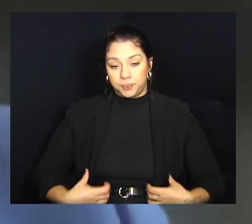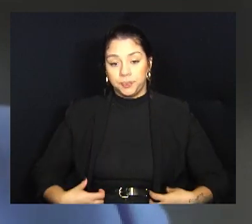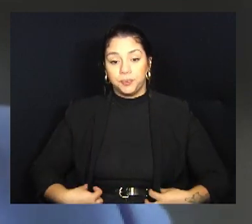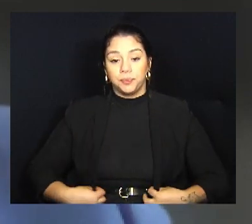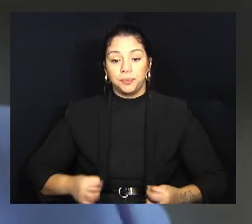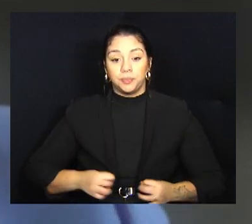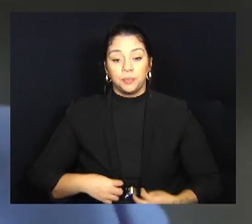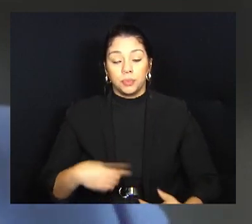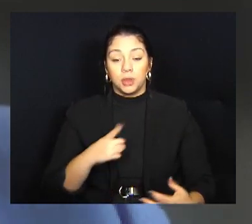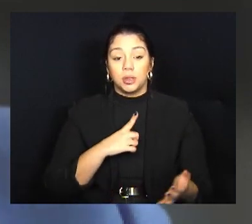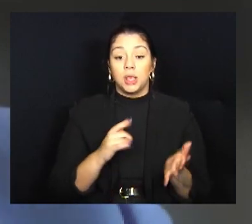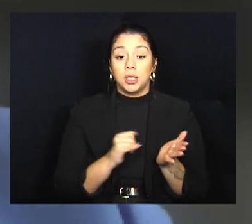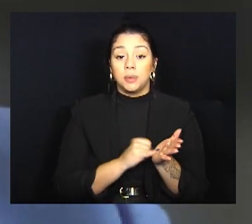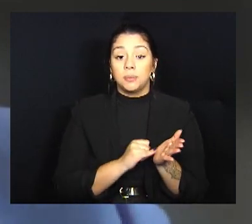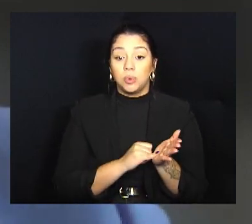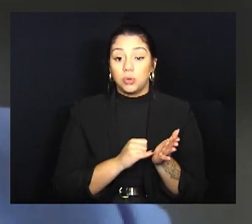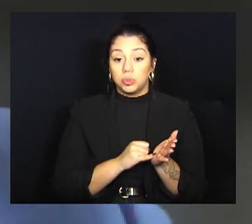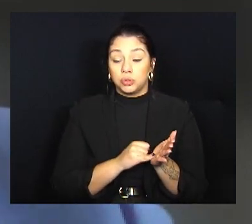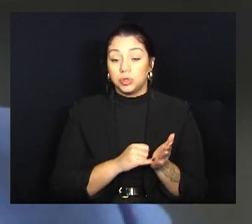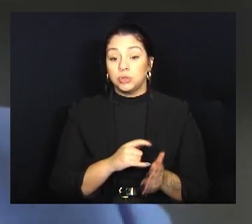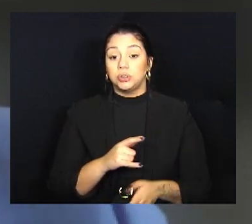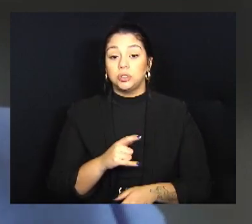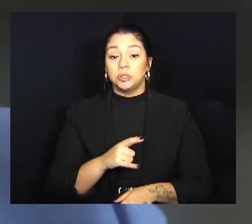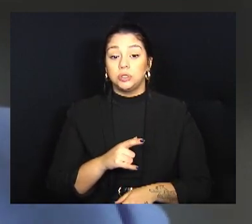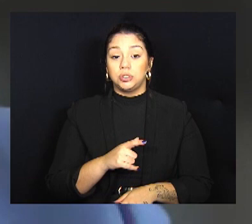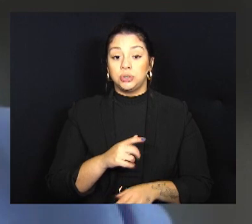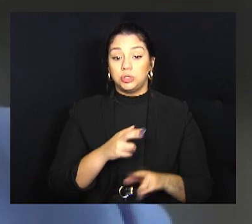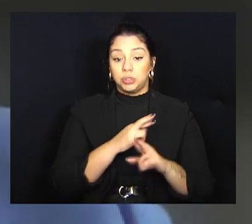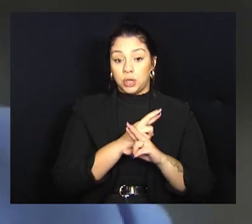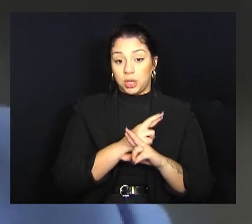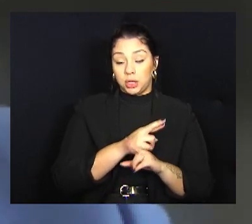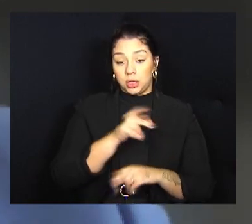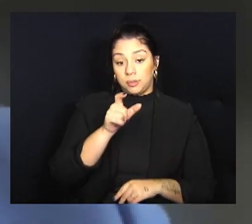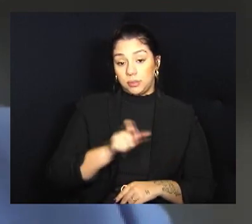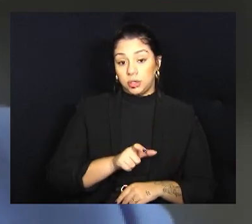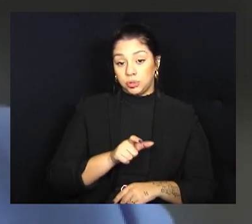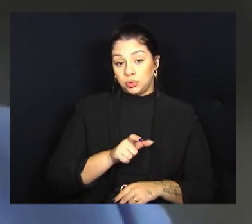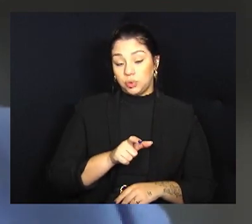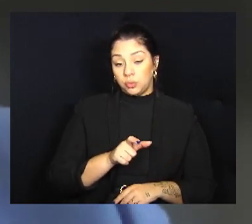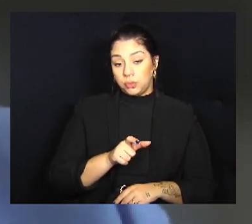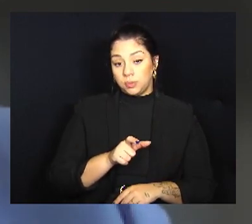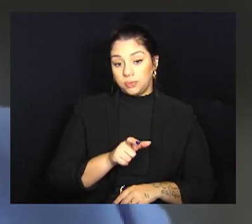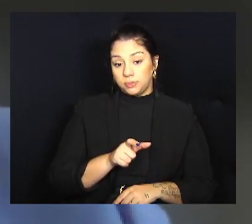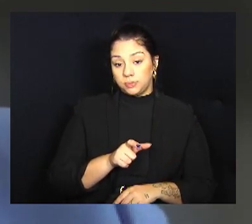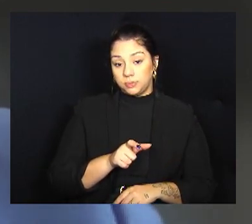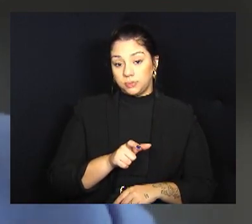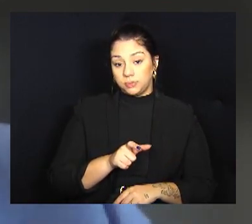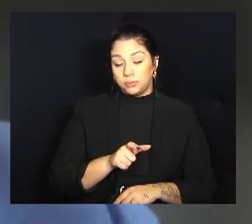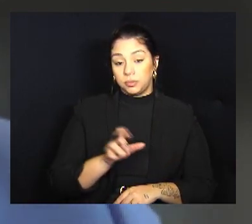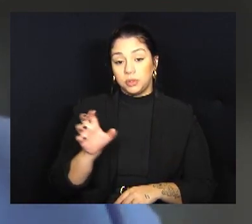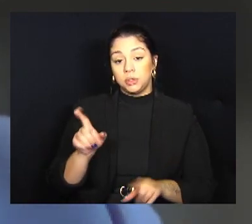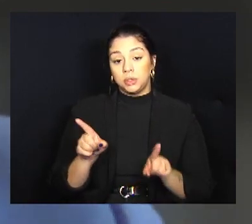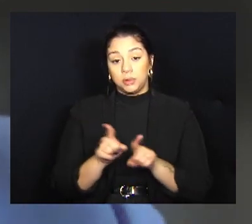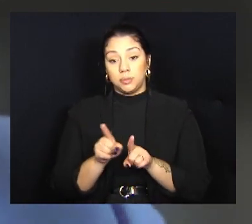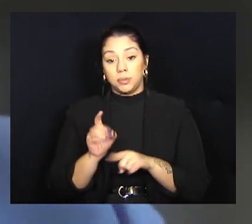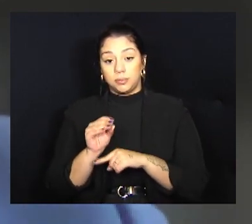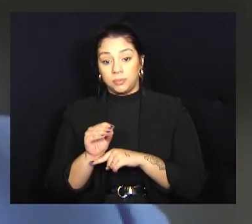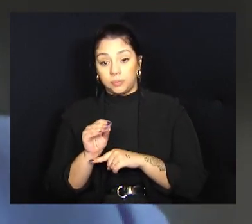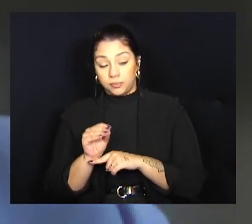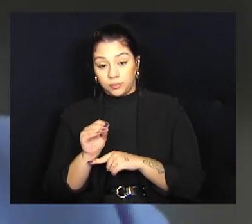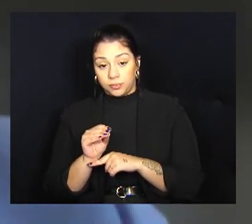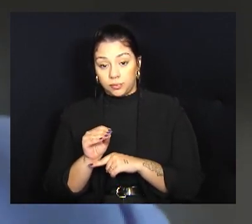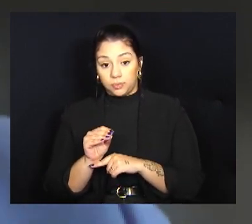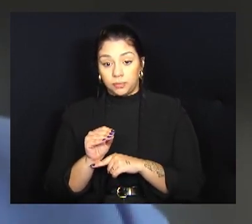Temos o imposto de renda à pessoa jurídica, temos as contribuições,